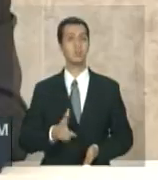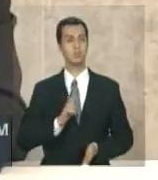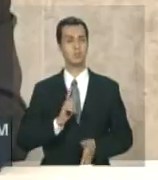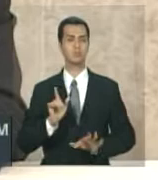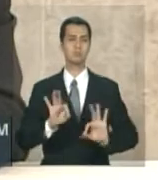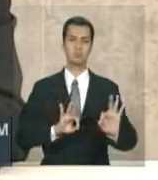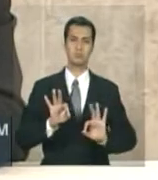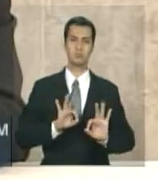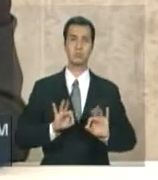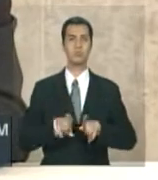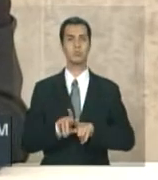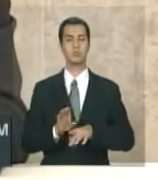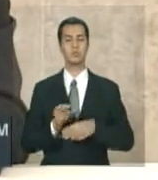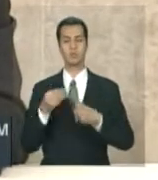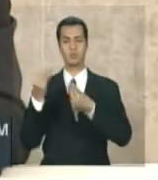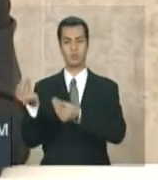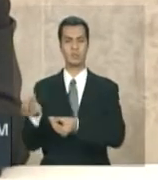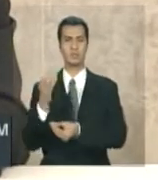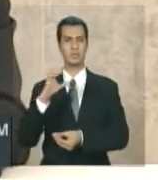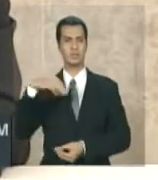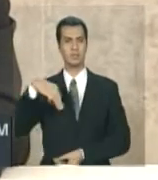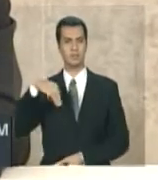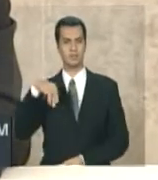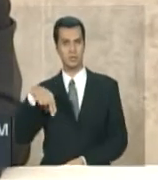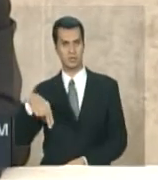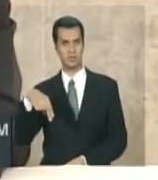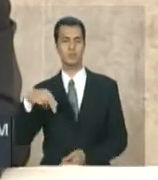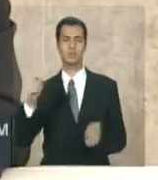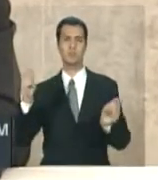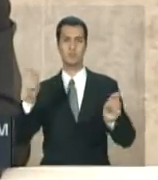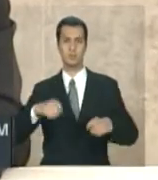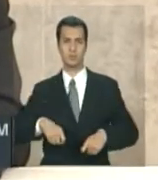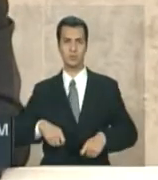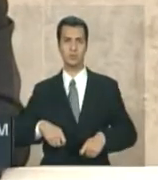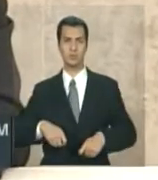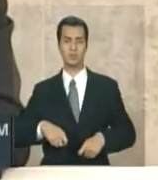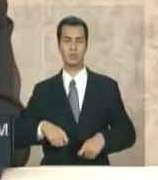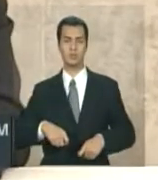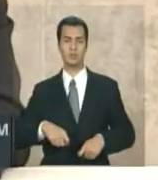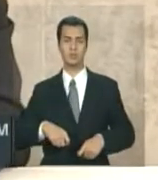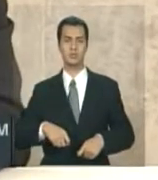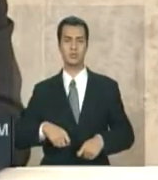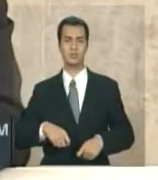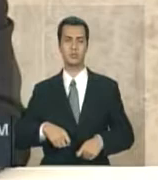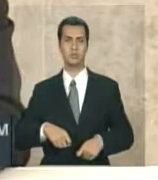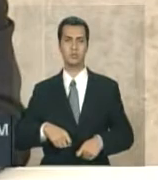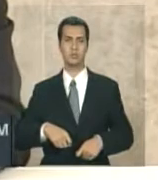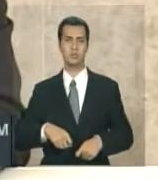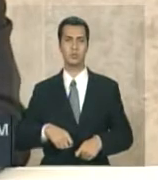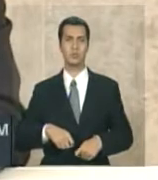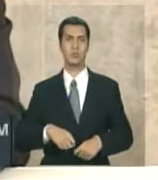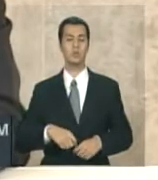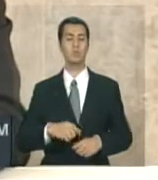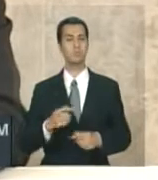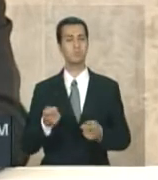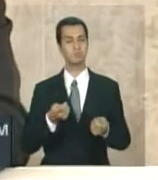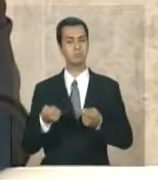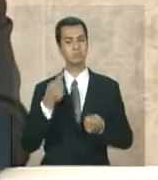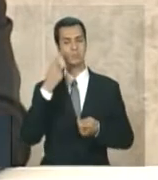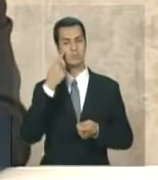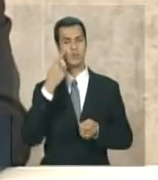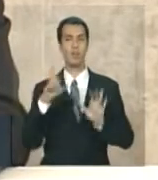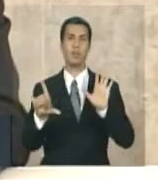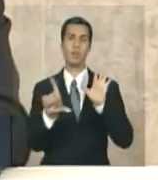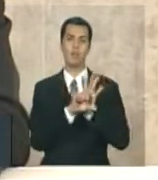encaminhando ao CMN resolução para renegociação de dívidas, encaminhando as providências para, na forma da